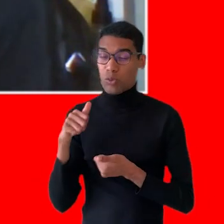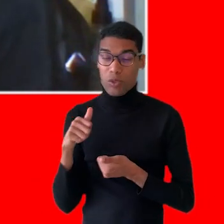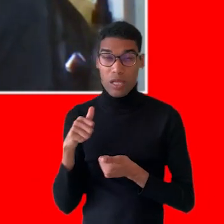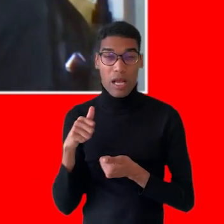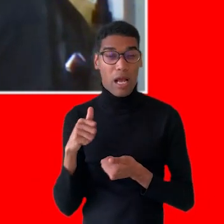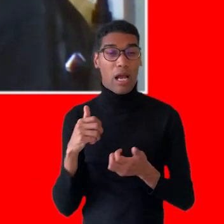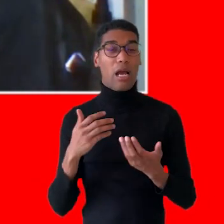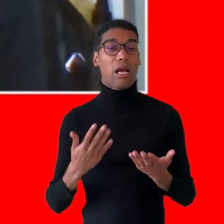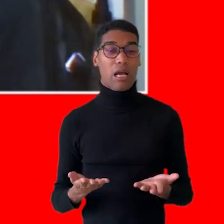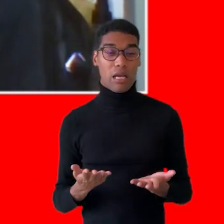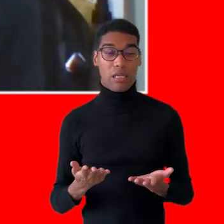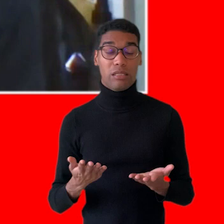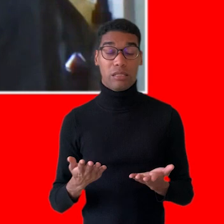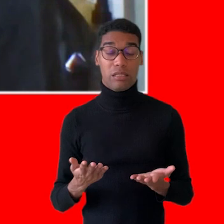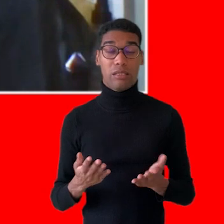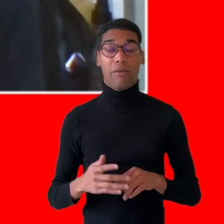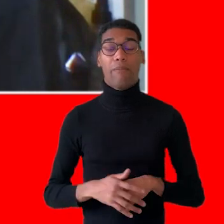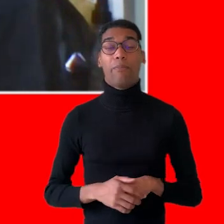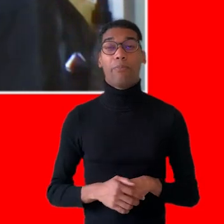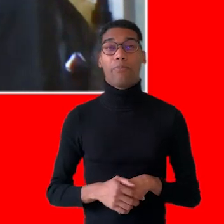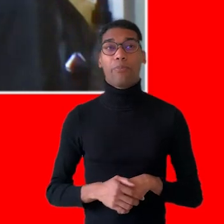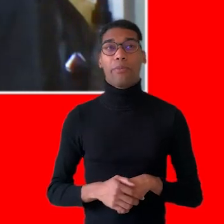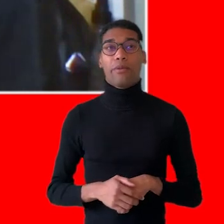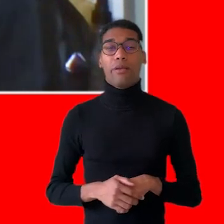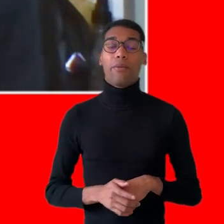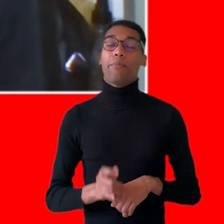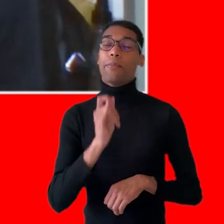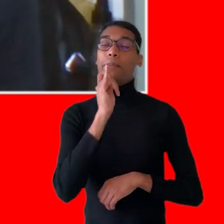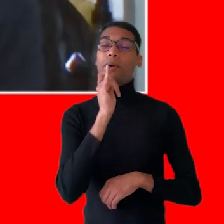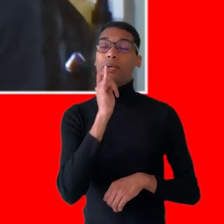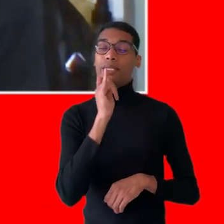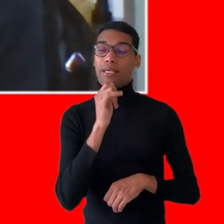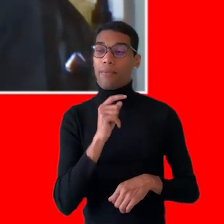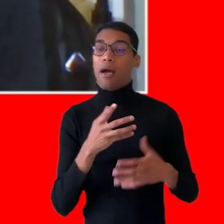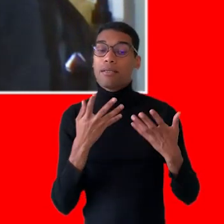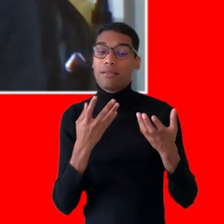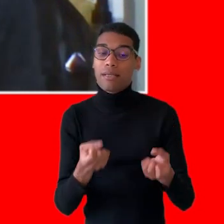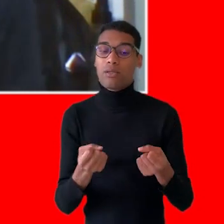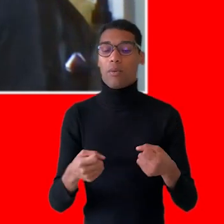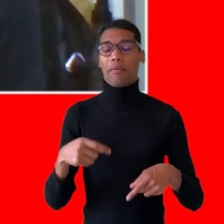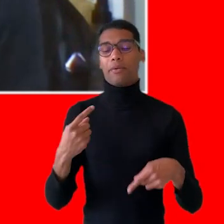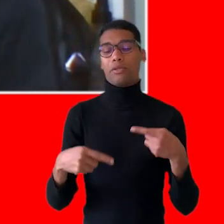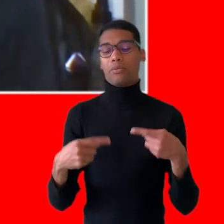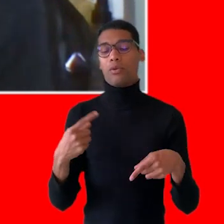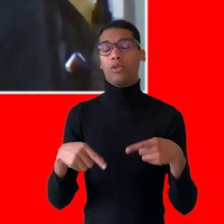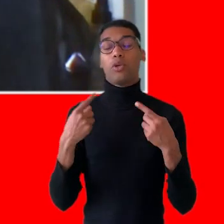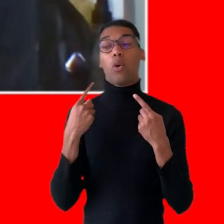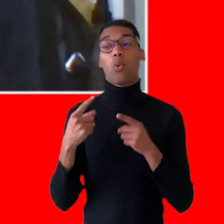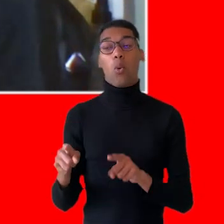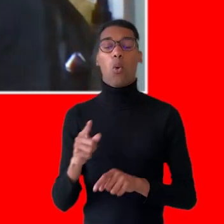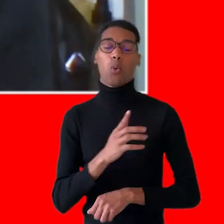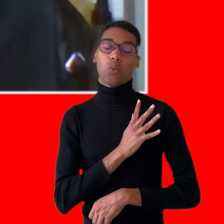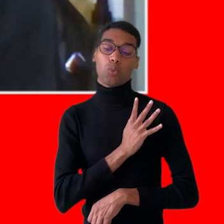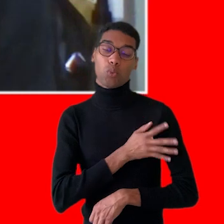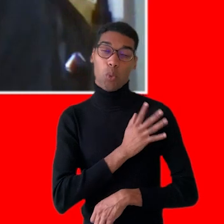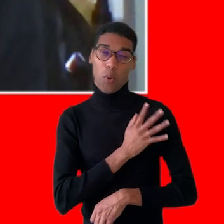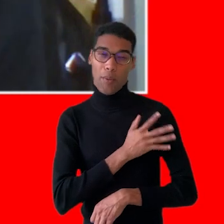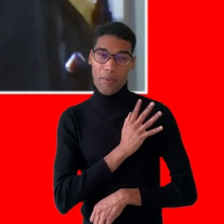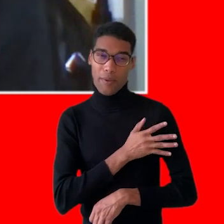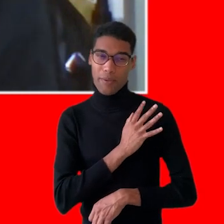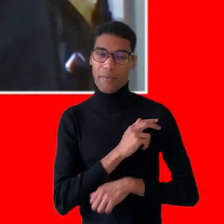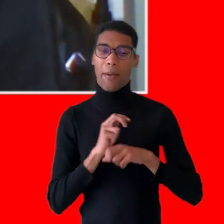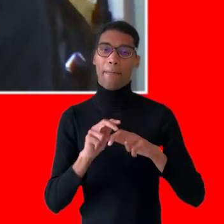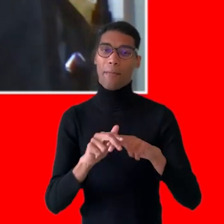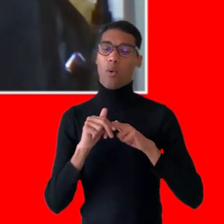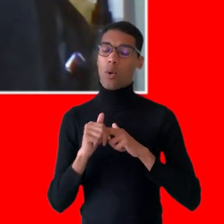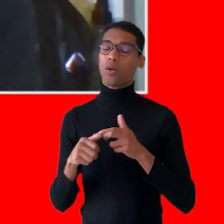internacionais, Bank Boston, por exemplo, adotou políticas de combate ao racismo incitado